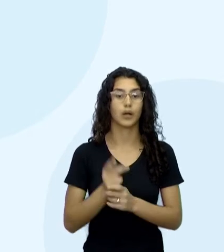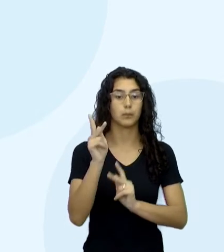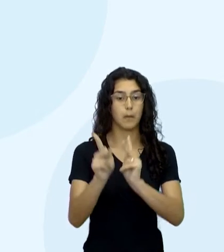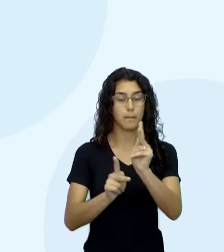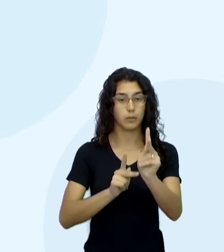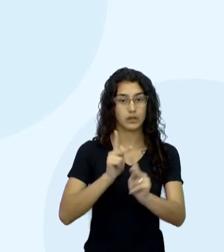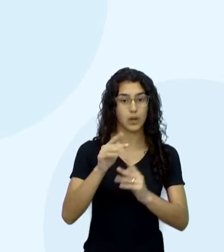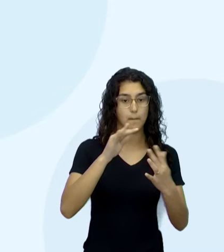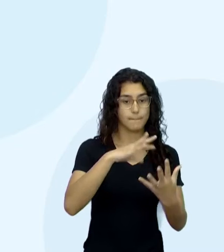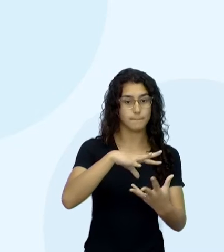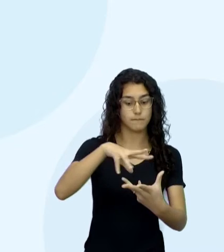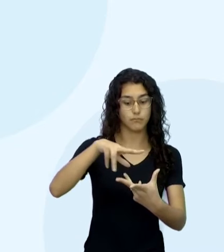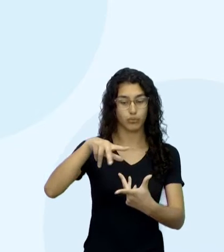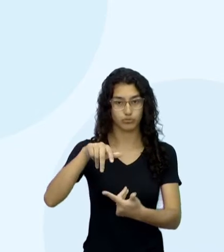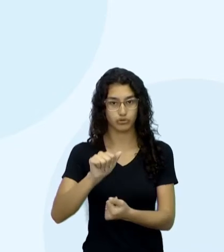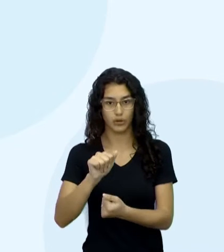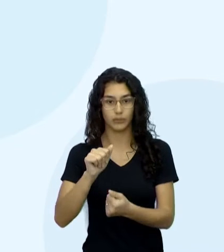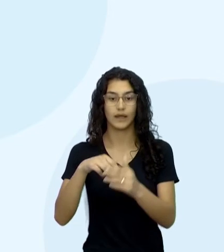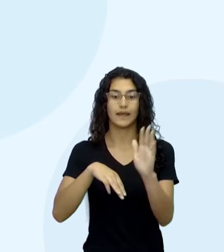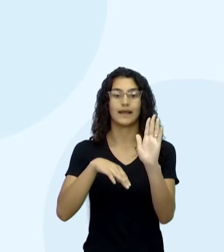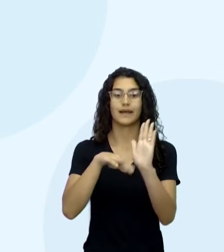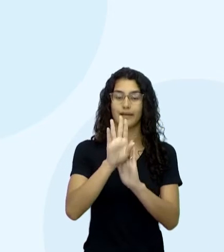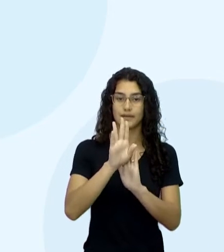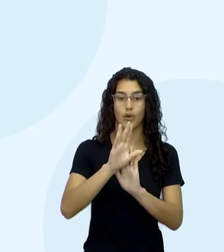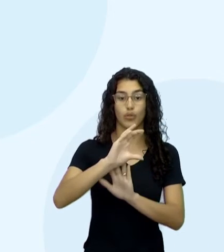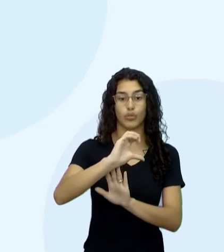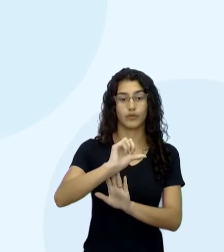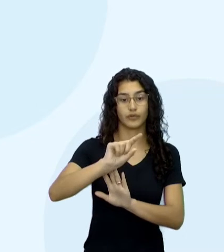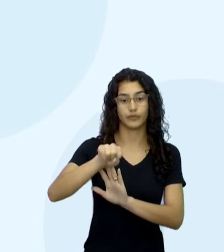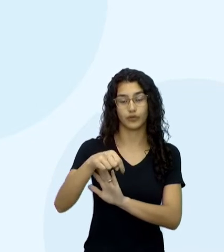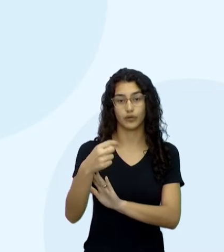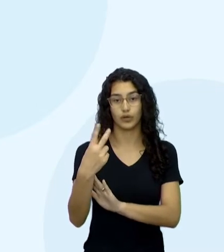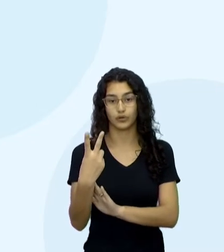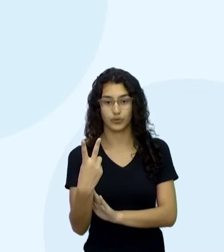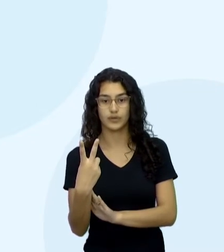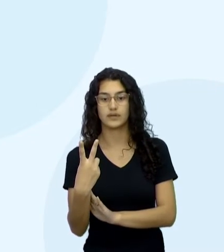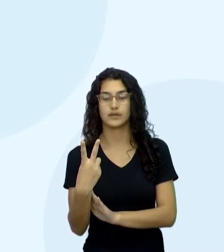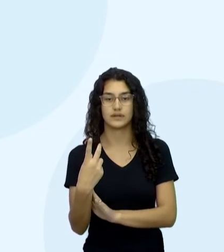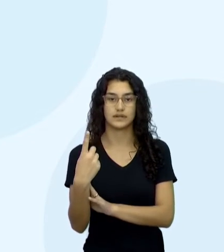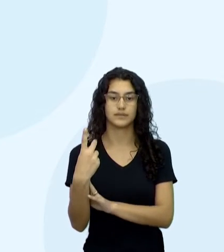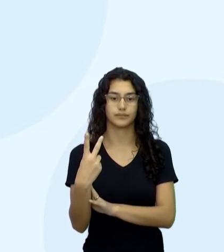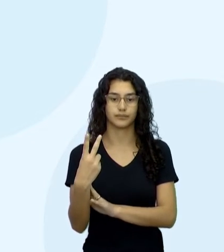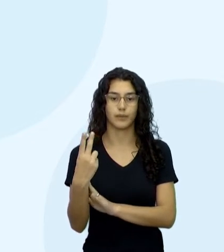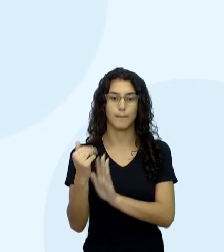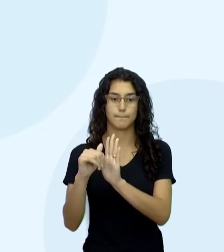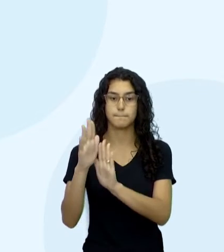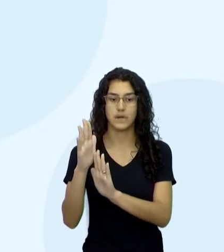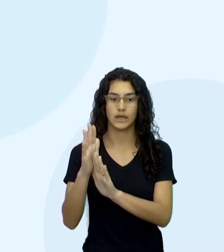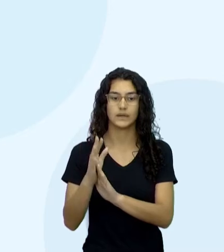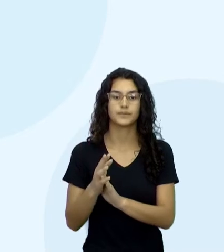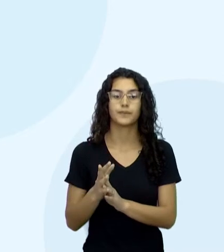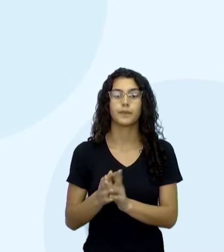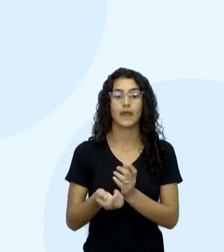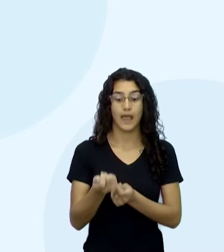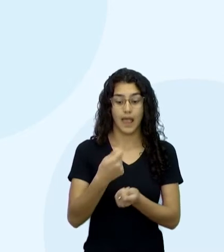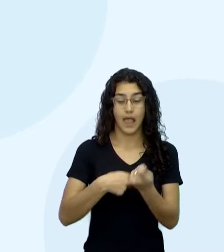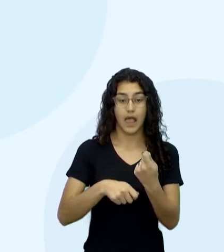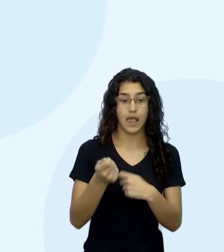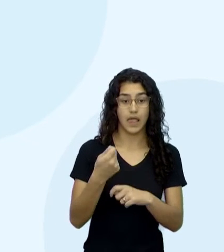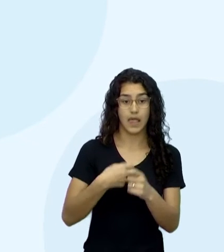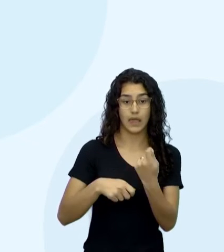população mundial cresceu 9,2 vezes a renda